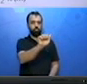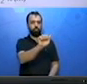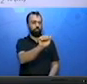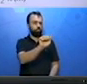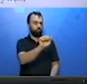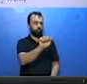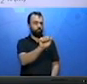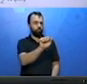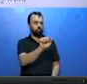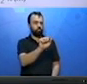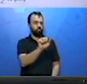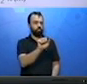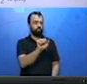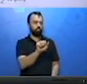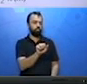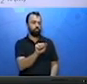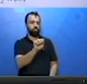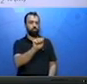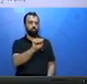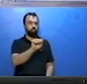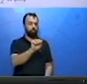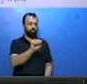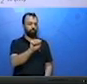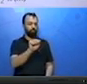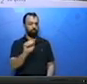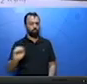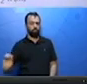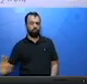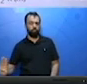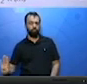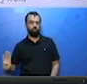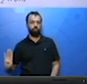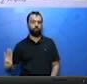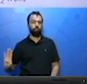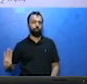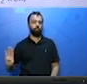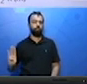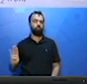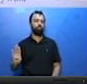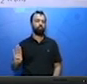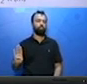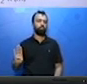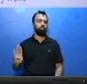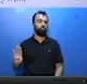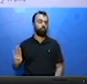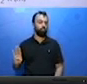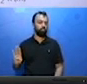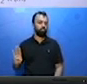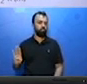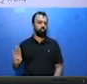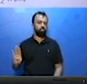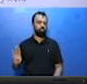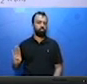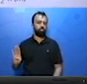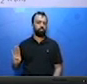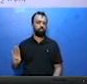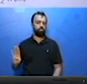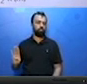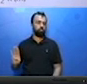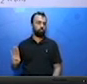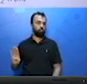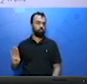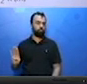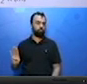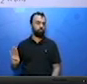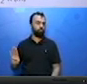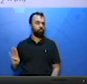pega no x 8, sobe até o 11 no y. O B, 32 no x e 1 no y, sobe